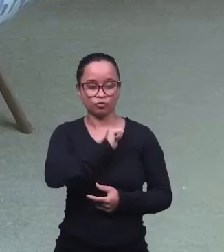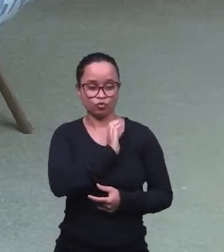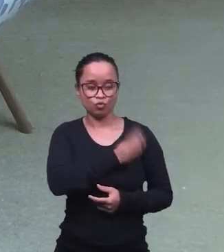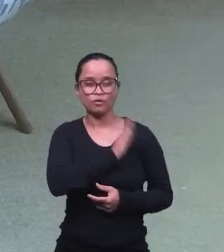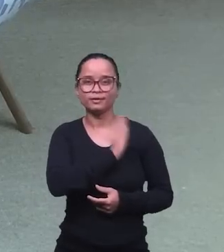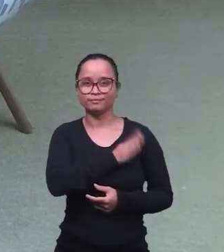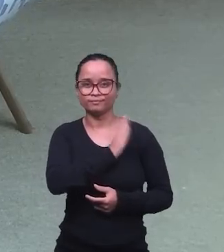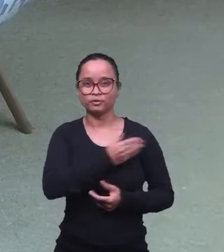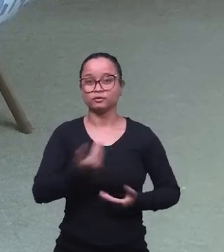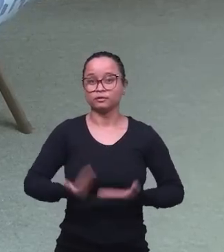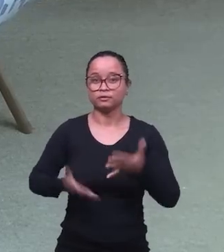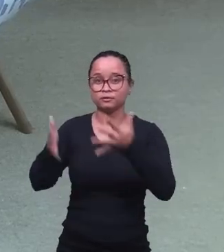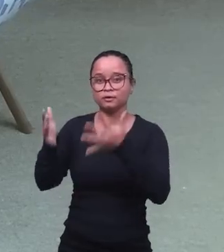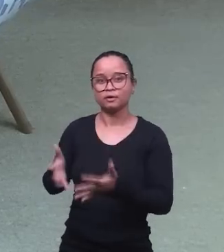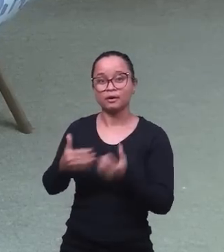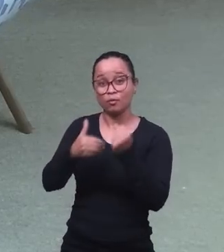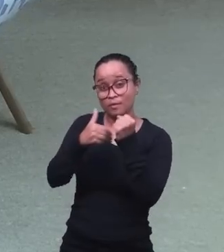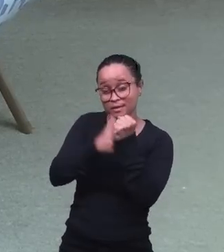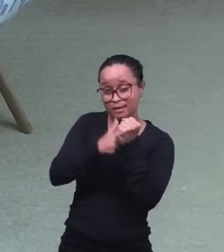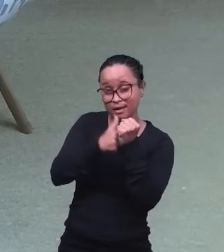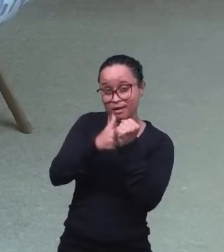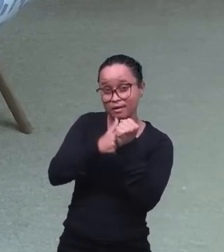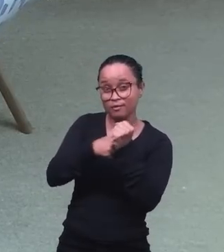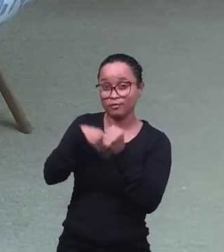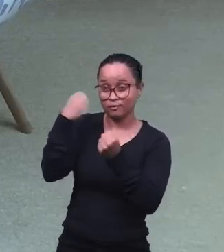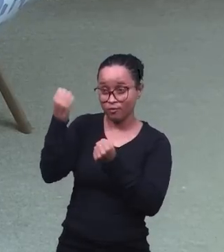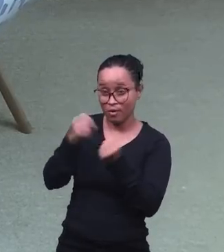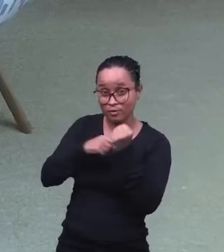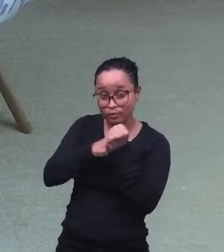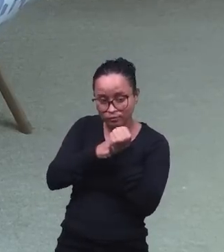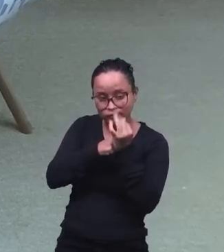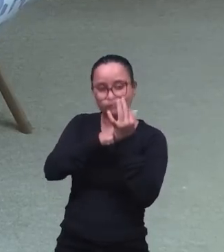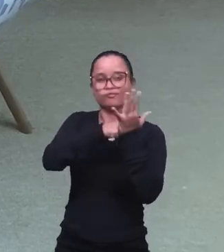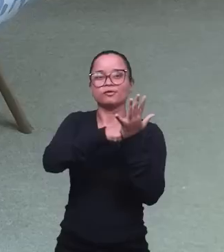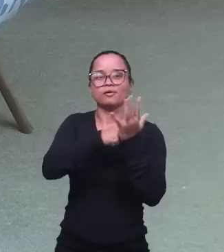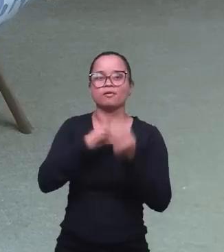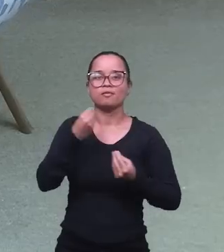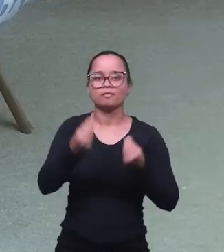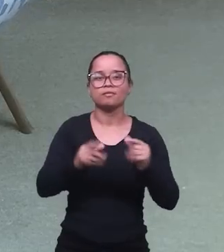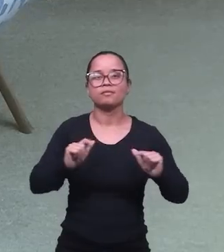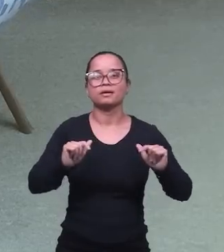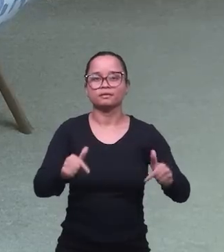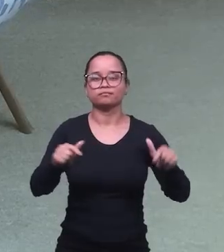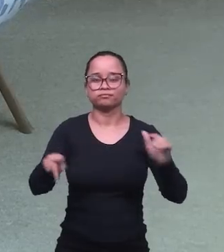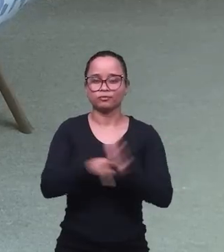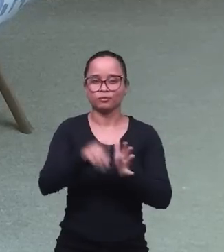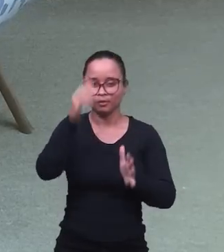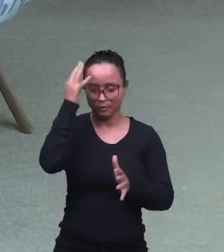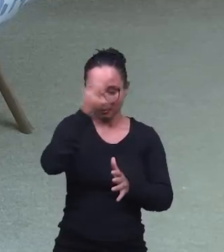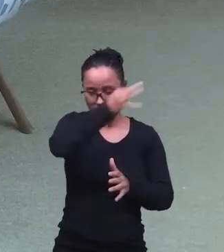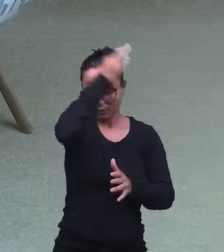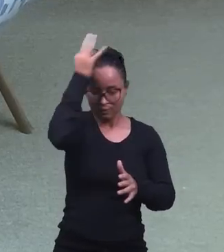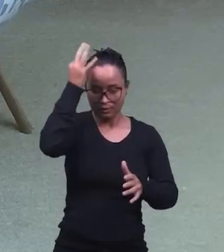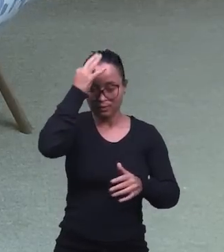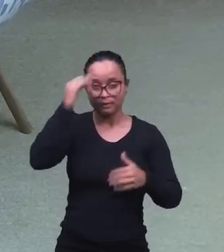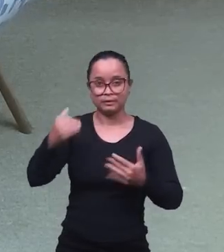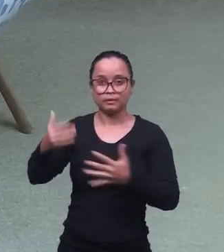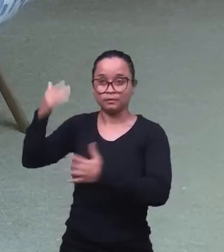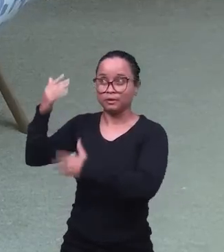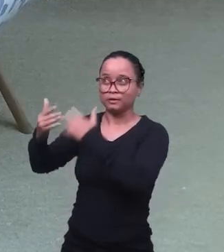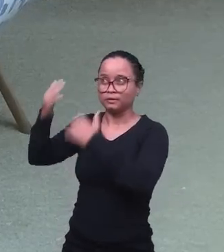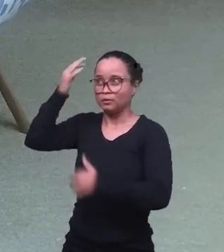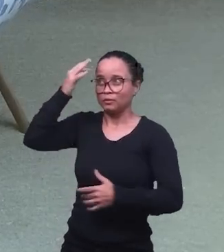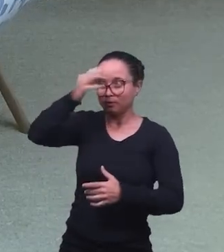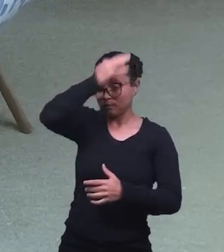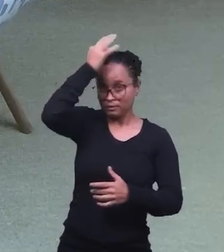do coração da igreja, né? Aquilo que veio por um mistério que foi revelado a ela através de uma operação do Espírito Santo. Ou seja, a presença do